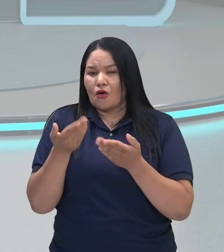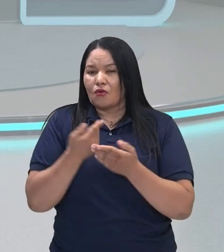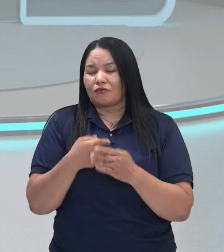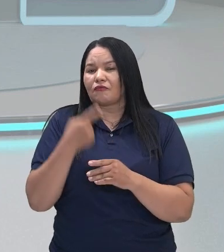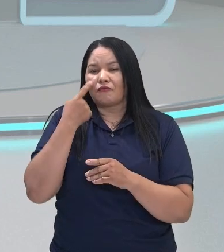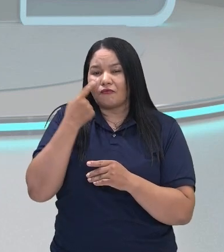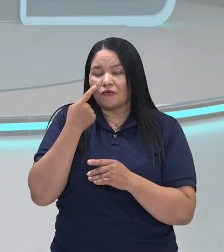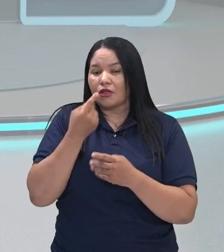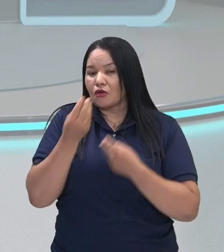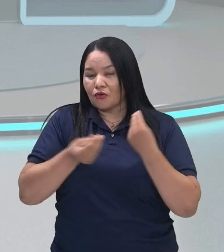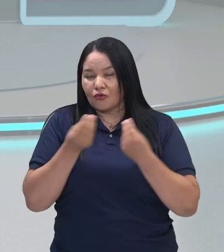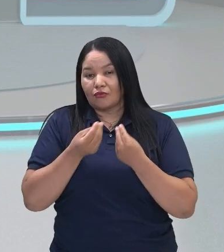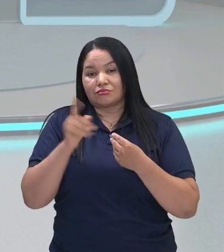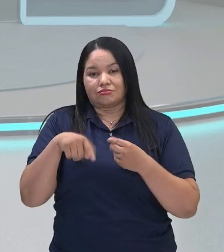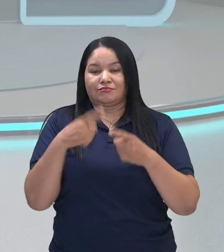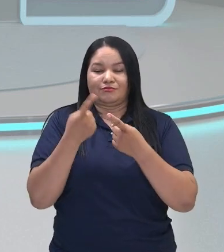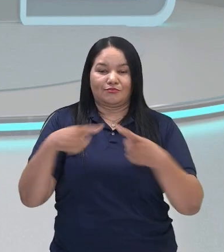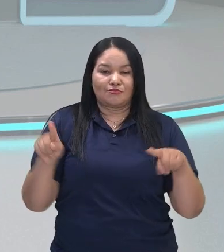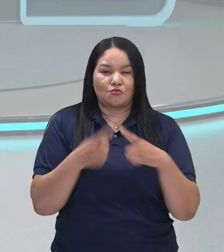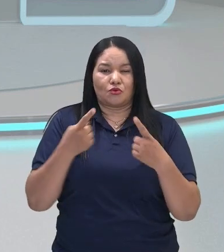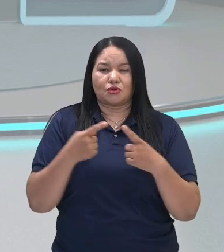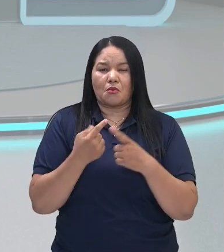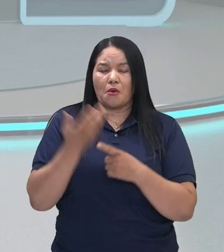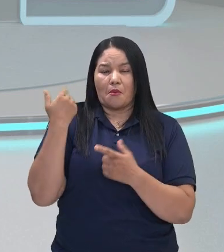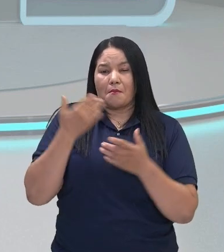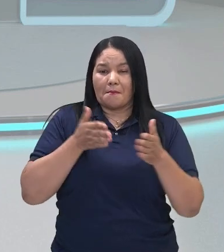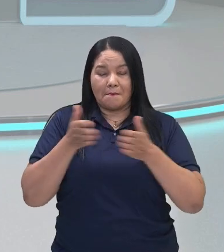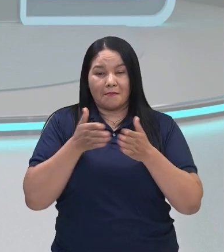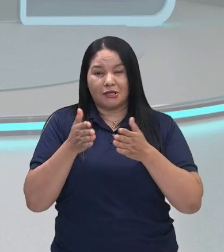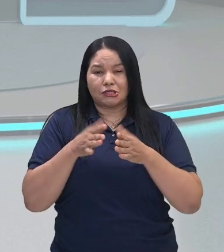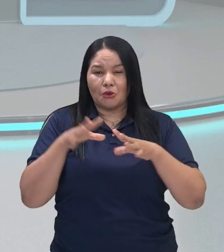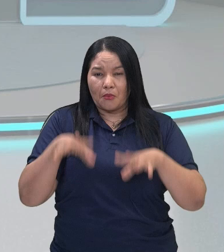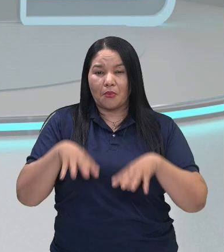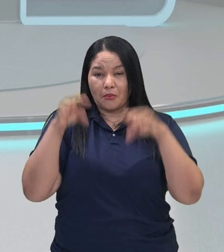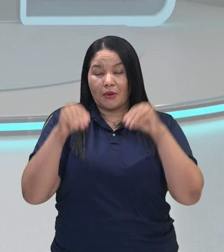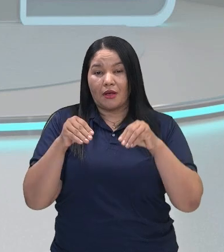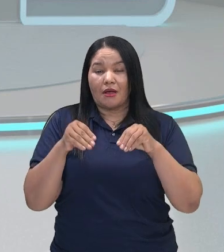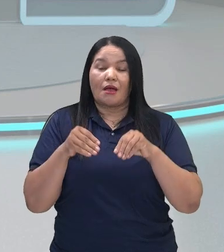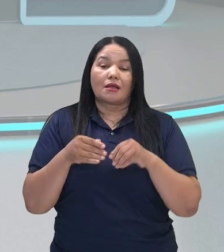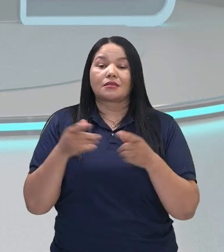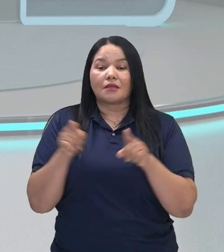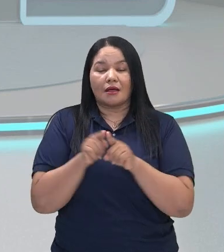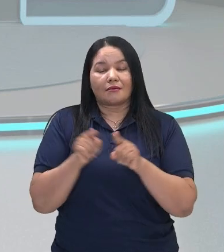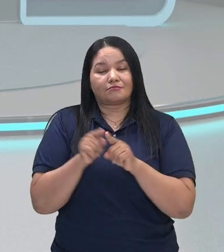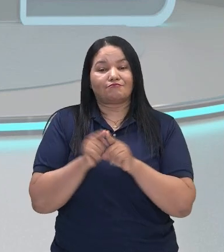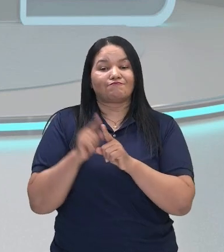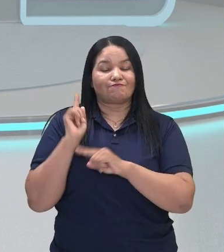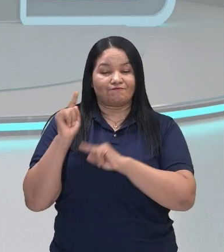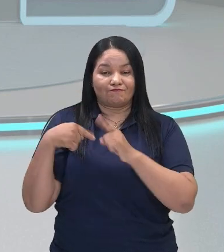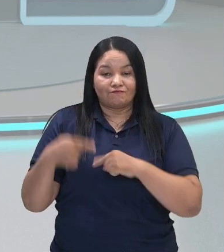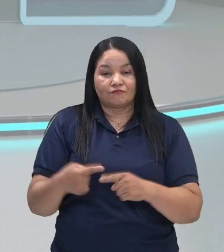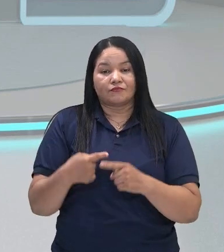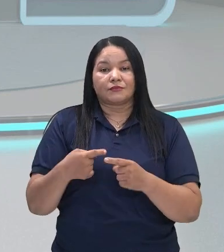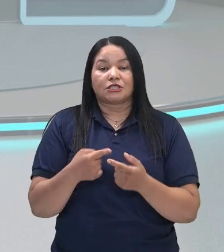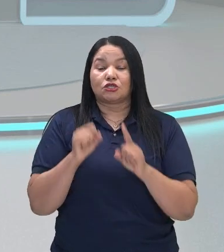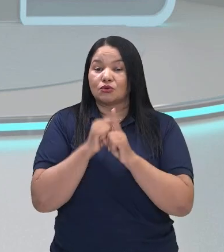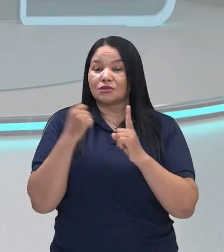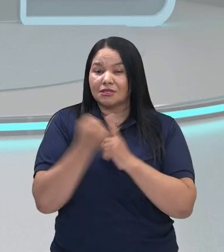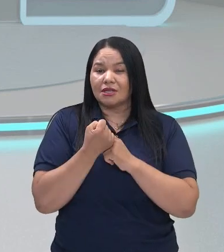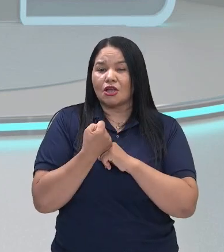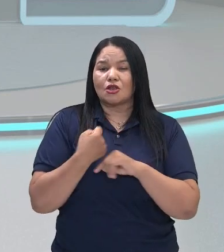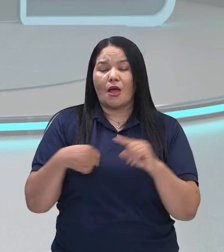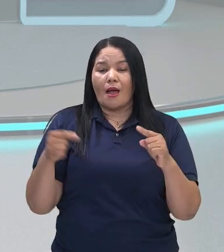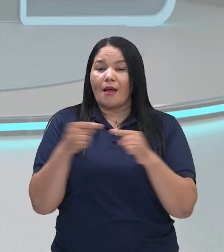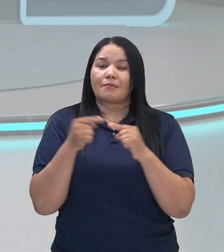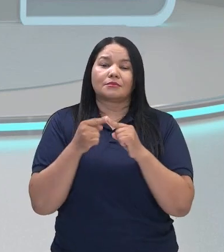tudo isso? Na música medieval. Ela não escapa dessa tradição também. A sociedade daquela época era muito ligada à